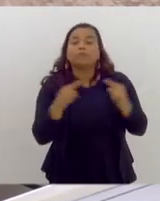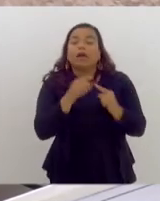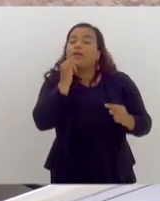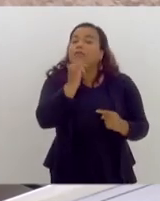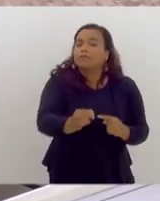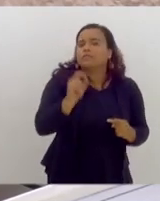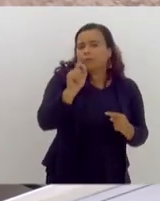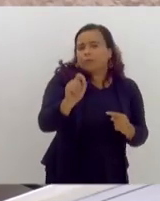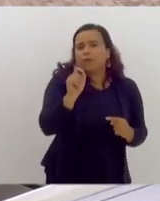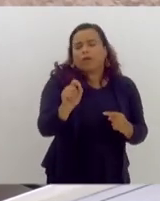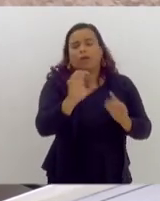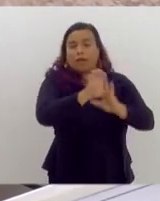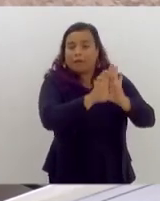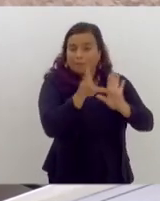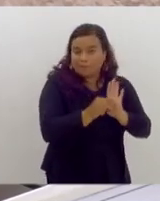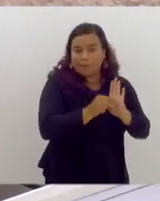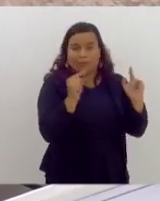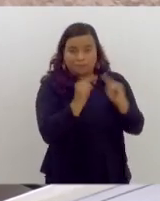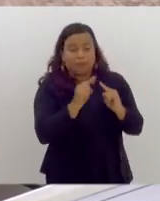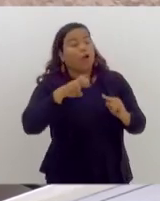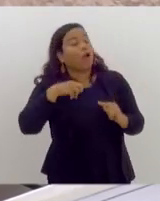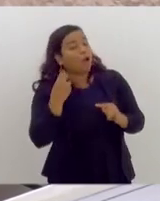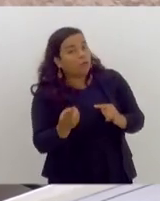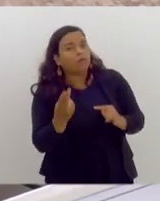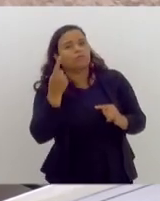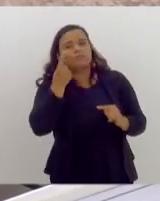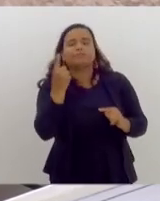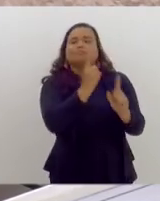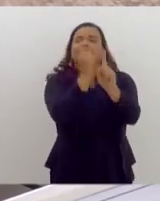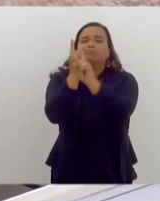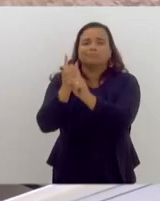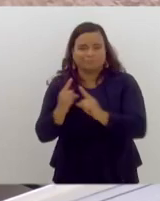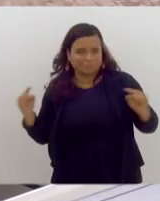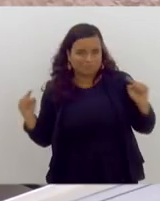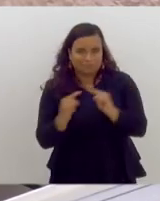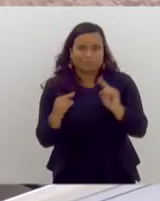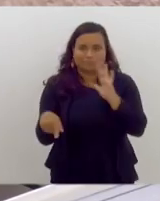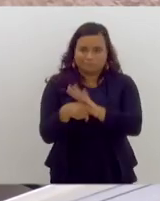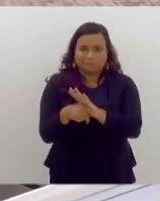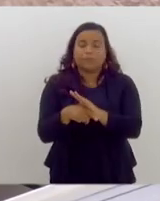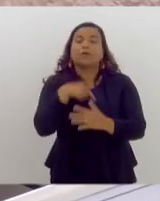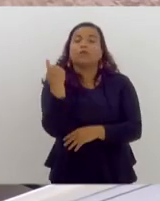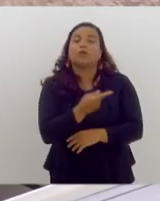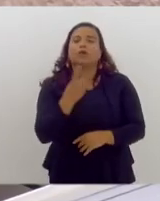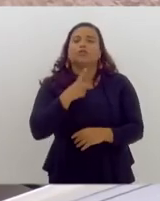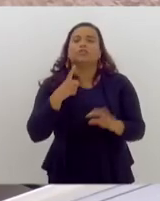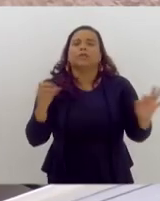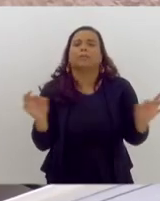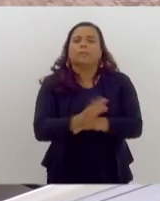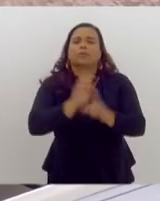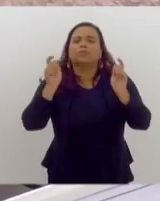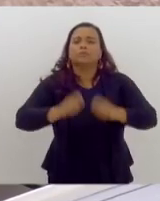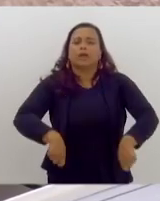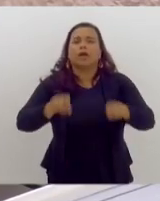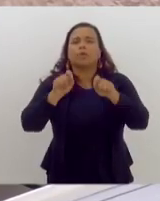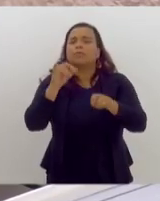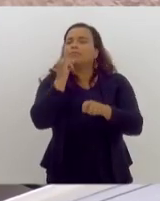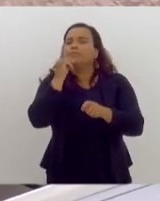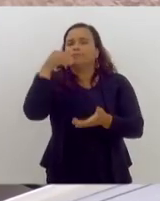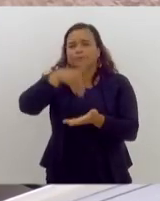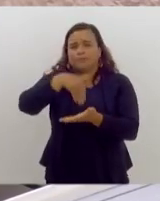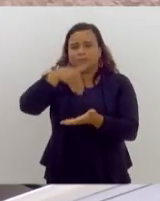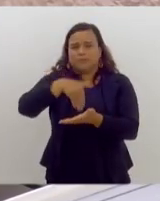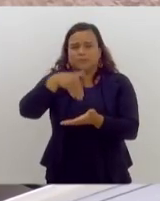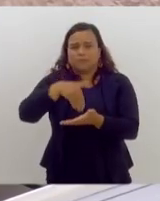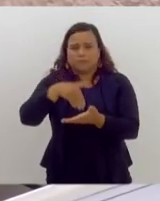ou em forma de emendas ou em forma de contribuição para os diagnósticos, que a gente possa ter. Então, por exemplo, o final da audiência de